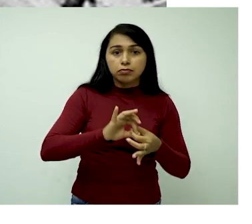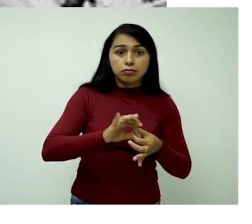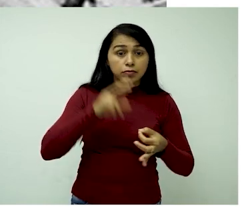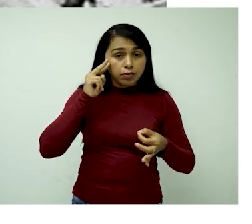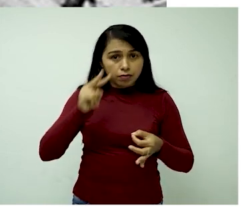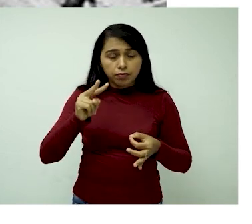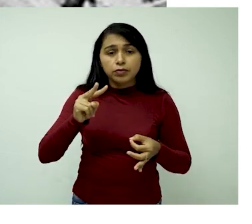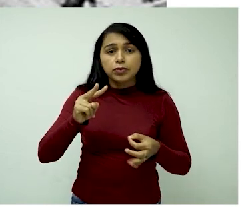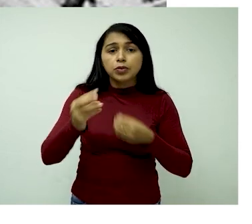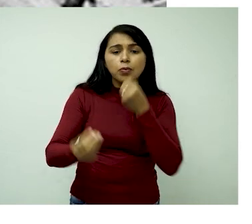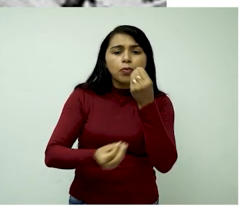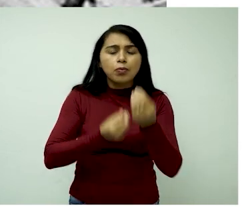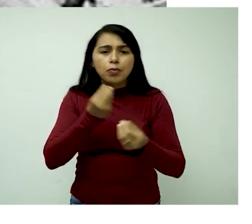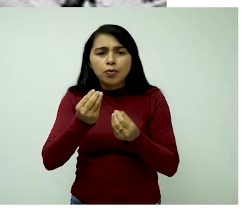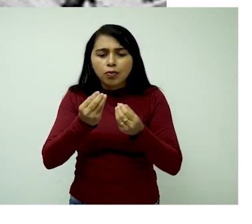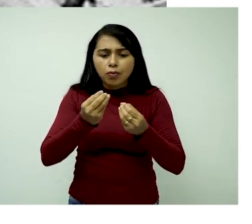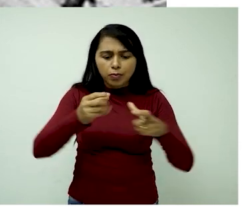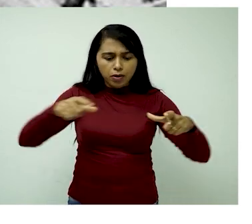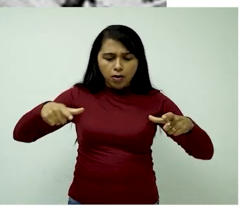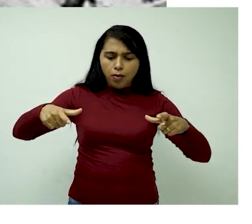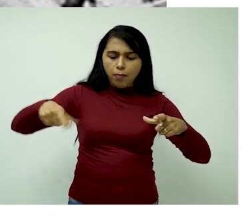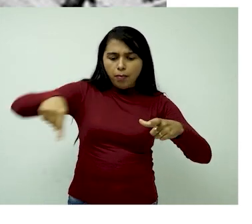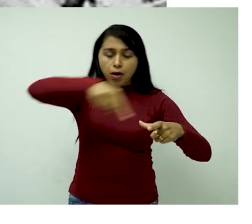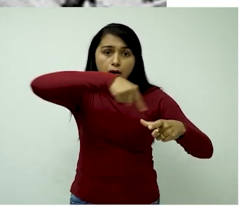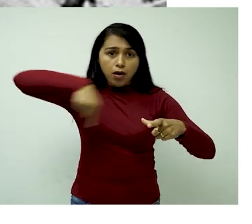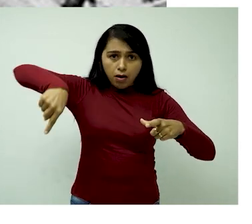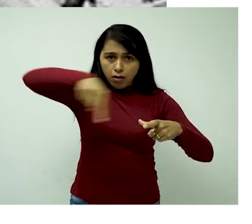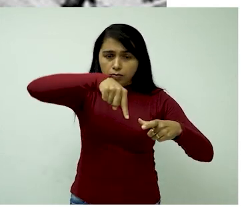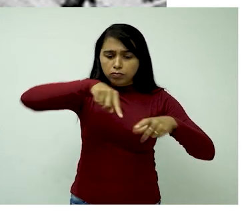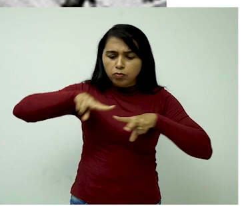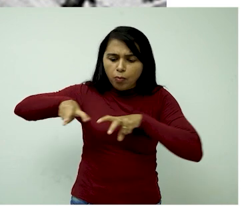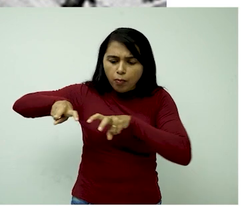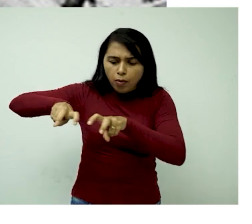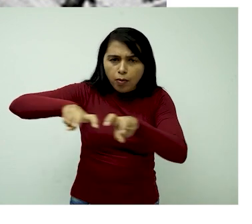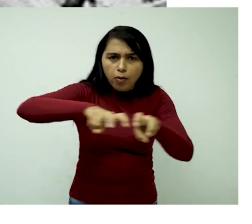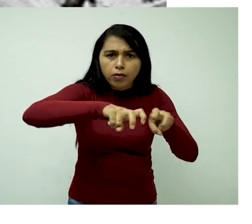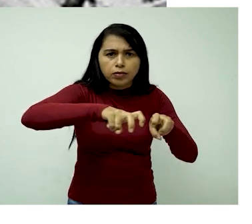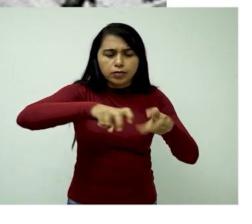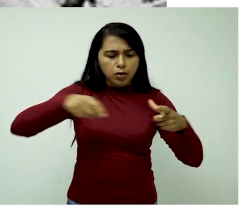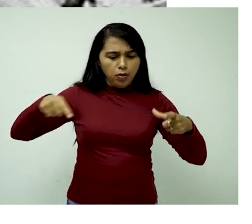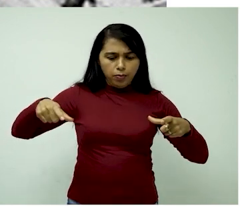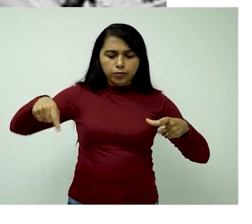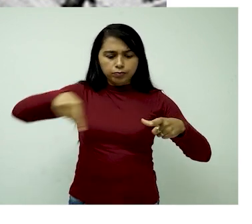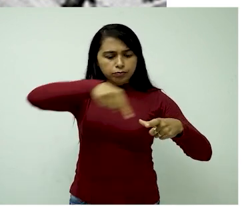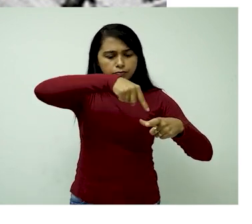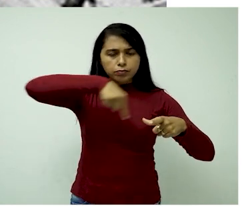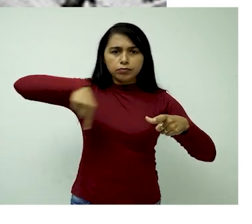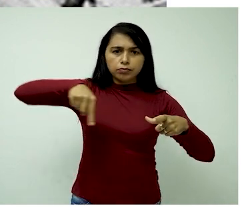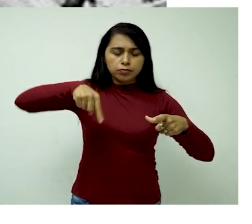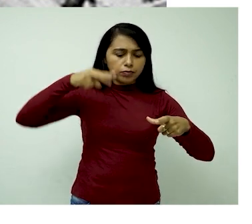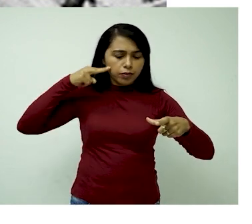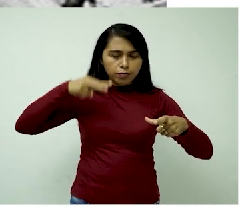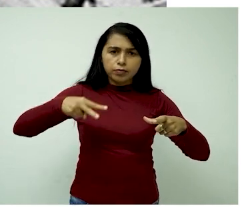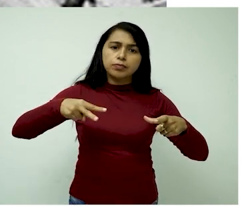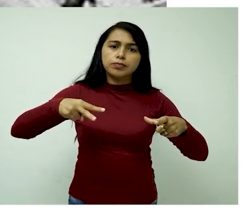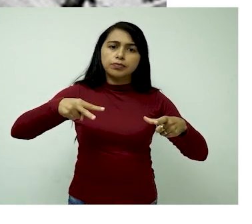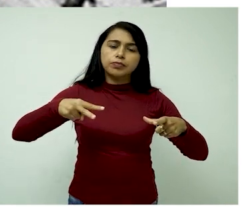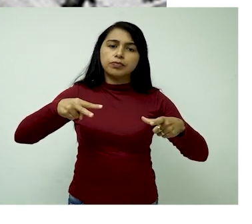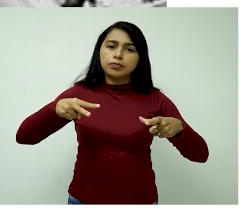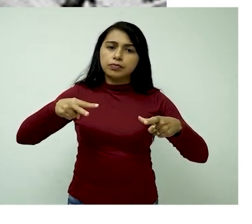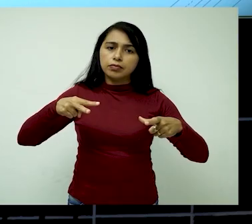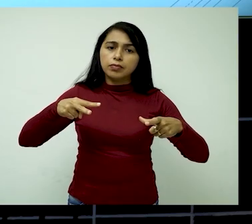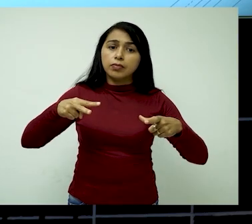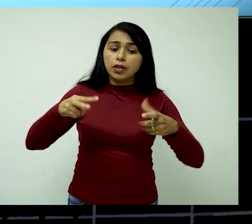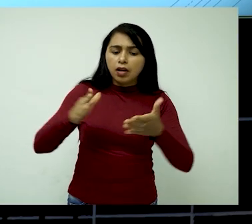vocês como era a nossa pista de atletismo. Ela não era completamente oval, tá? A gente pega aqui alguns